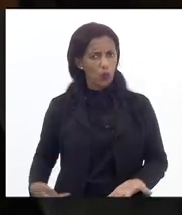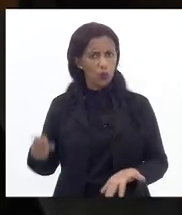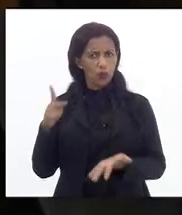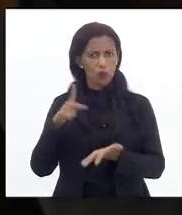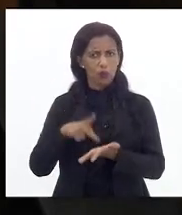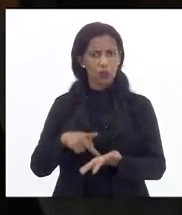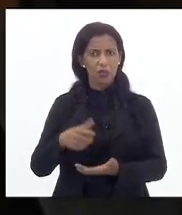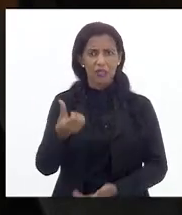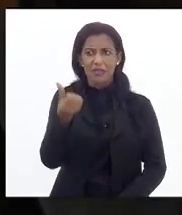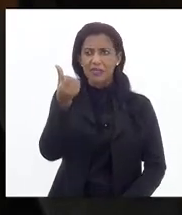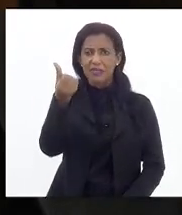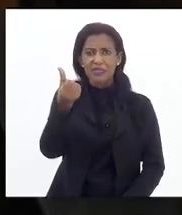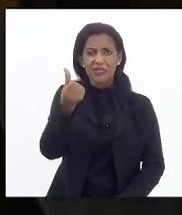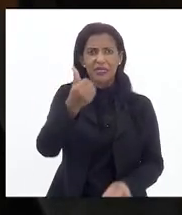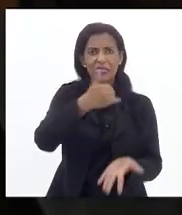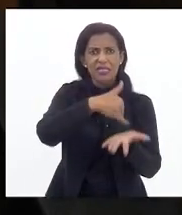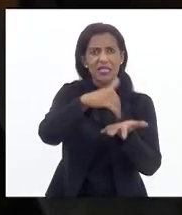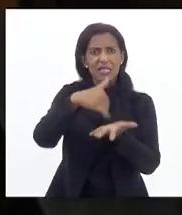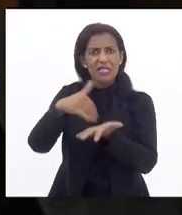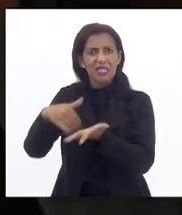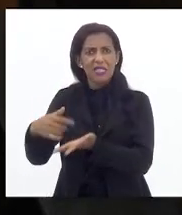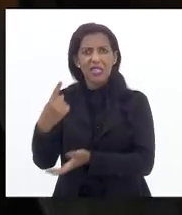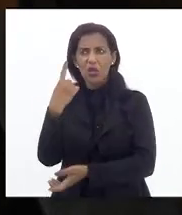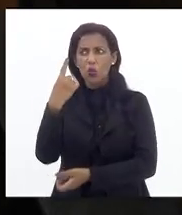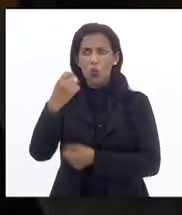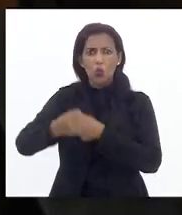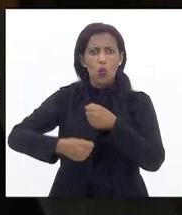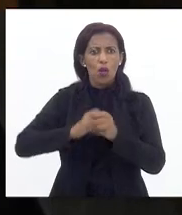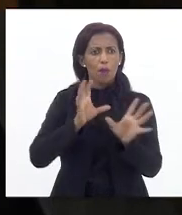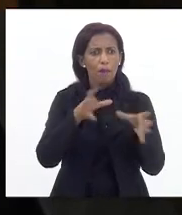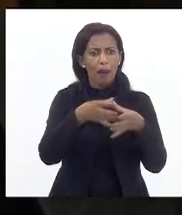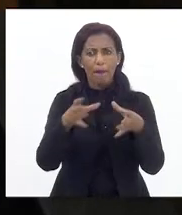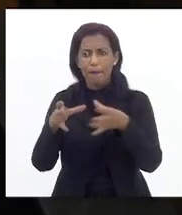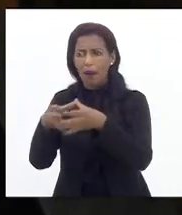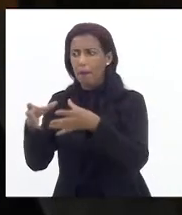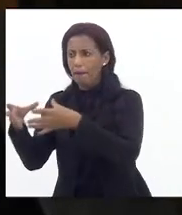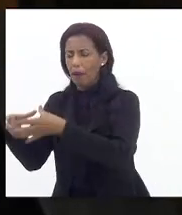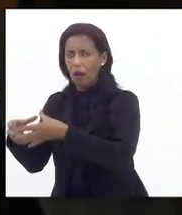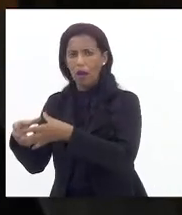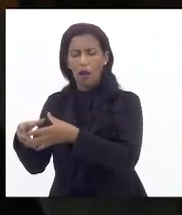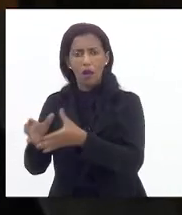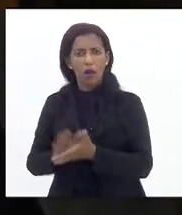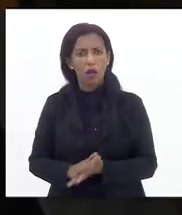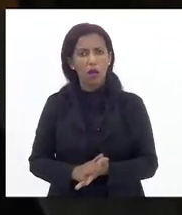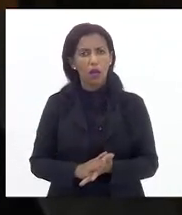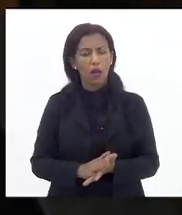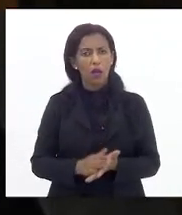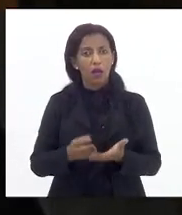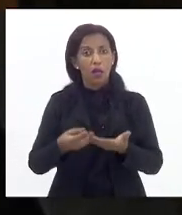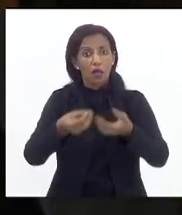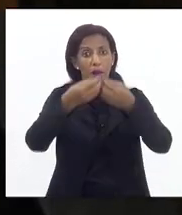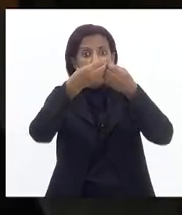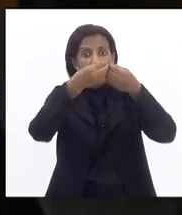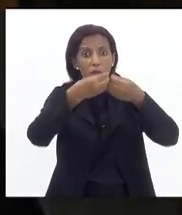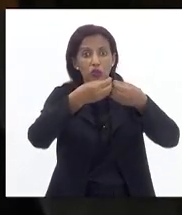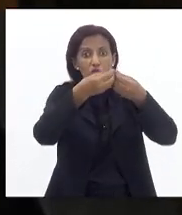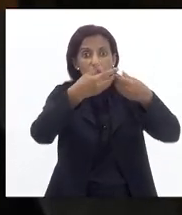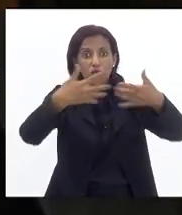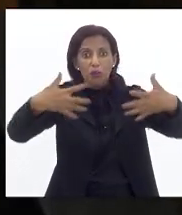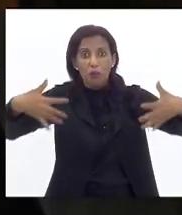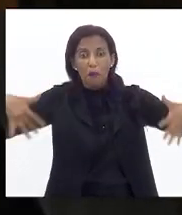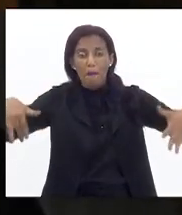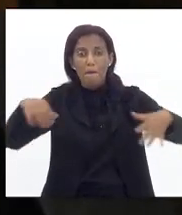trouxe seis secretarias em menos de um ano diz lembrou diversos cargos